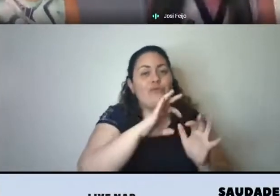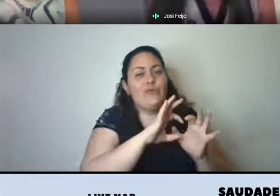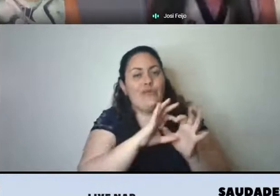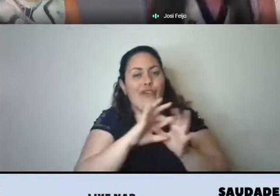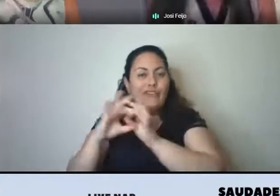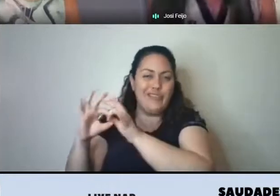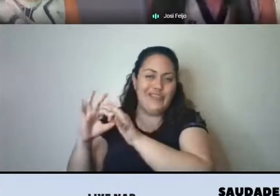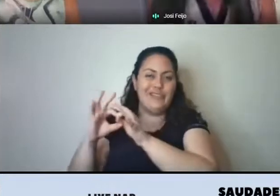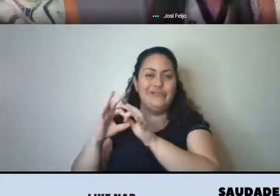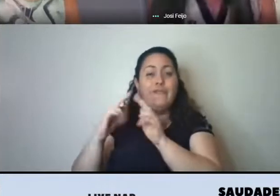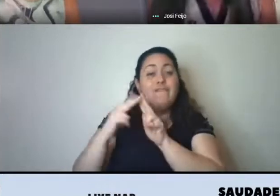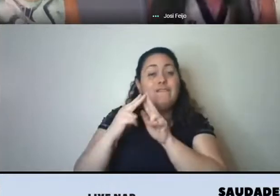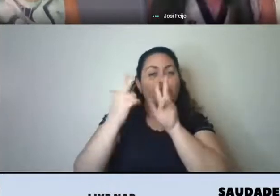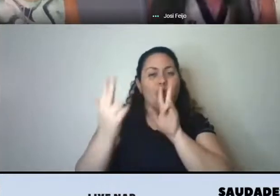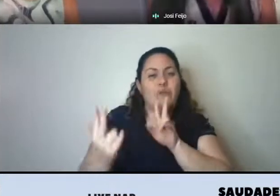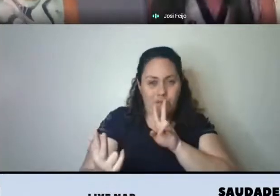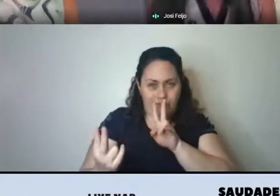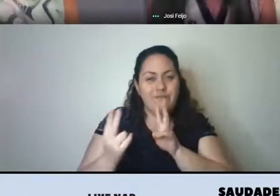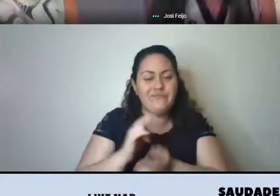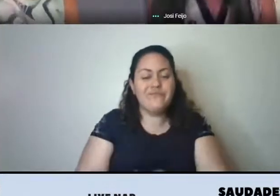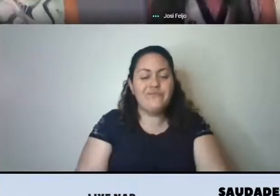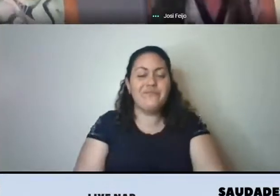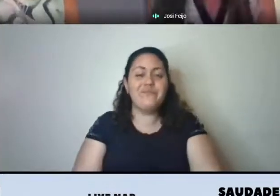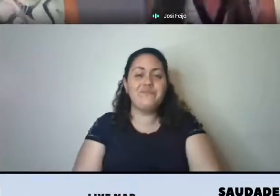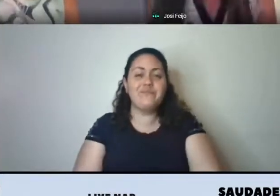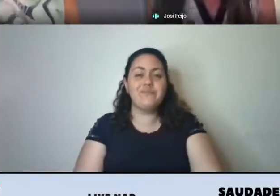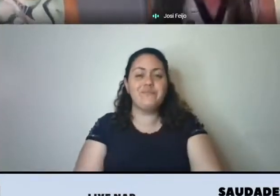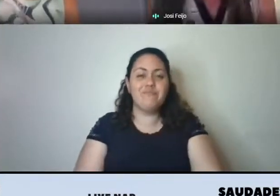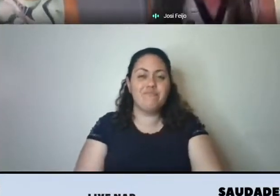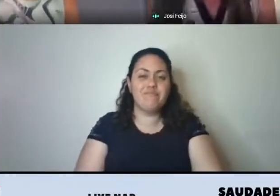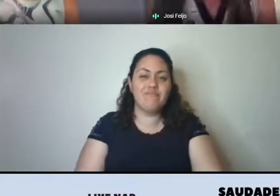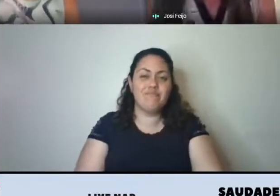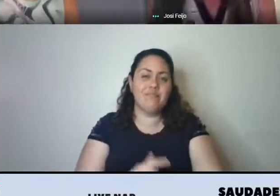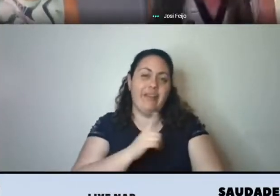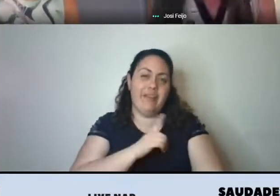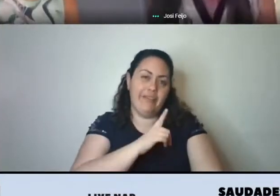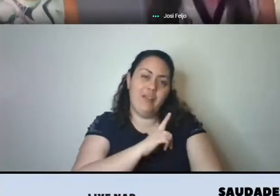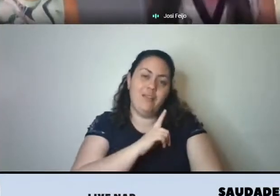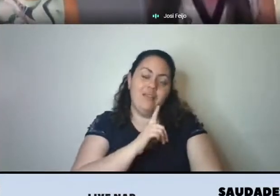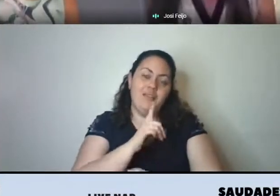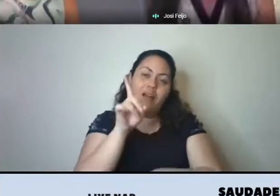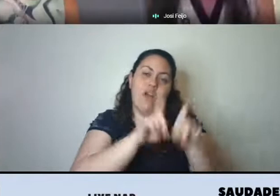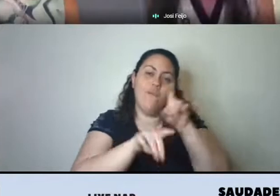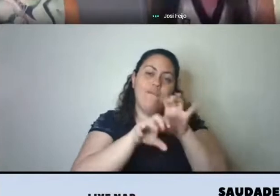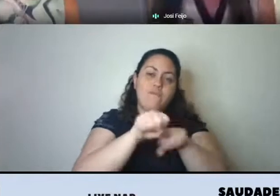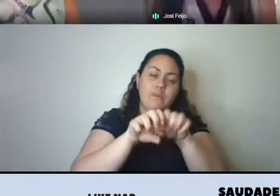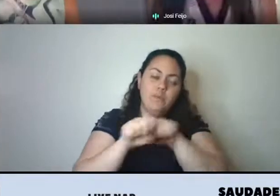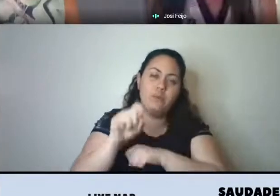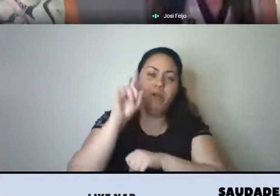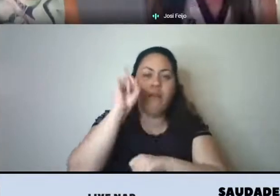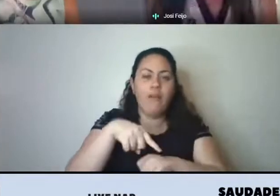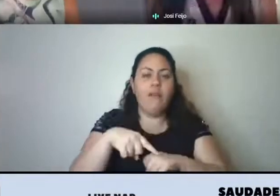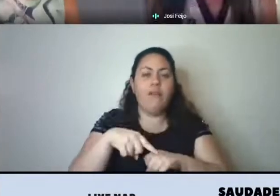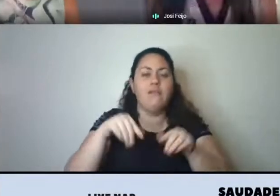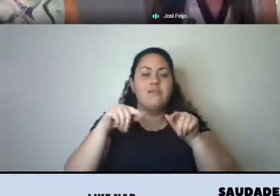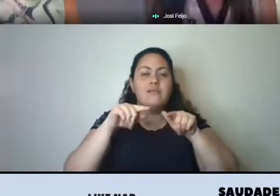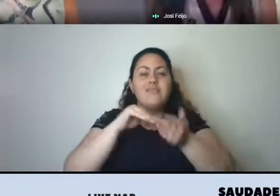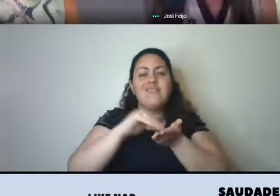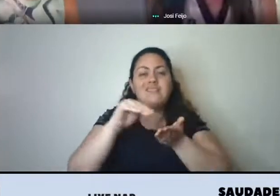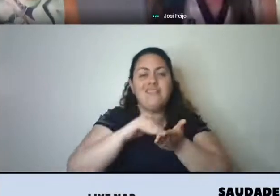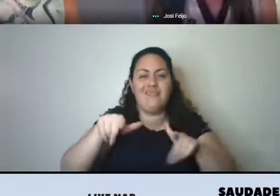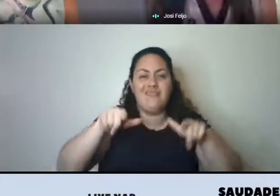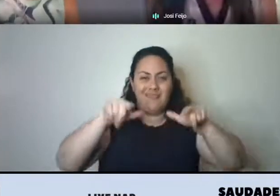do contexto digital, muito em gabinete, e pessoas que iam fazer